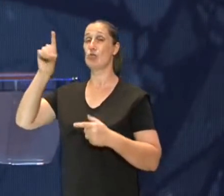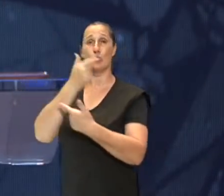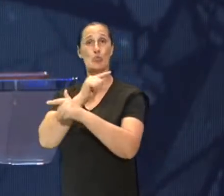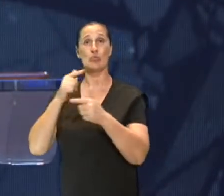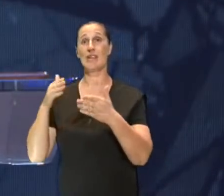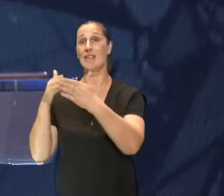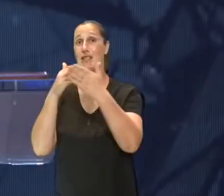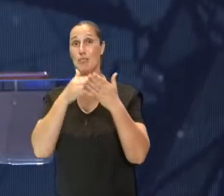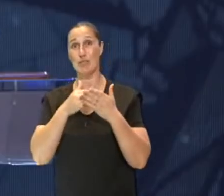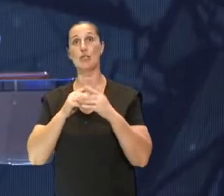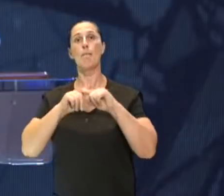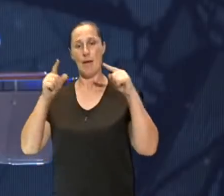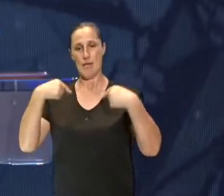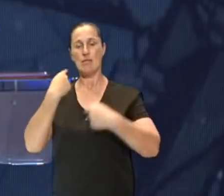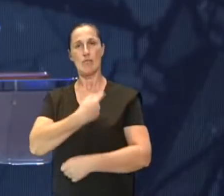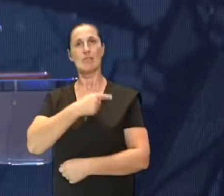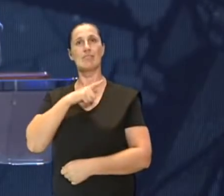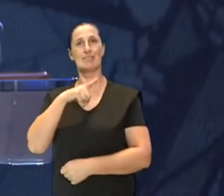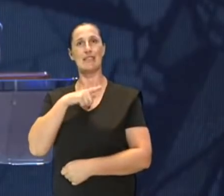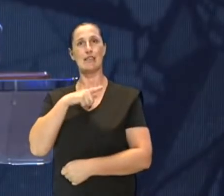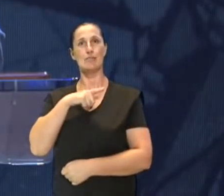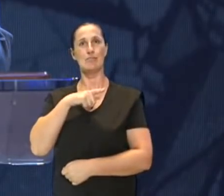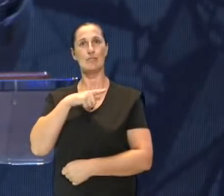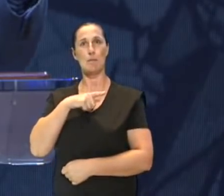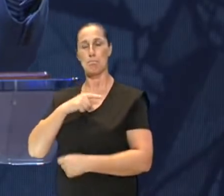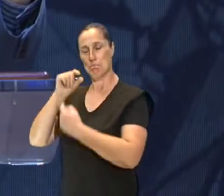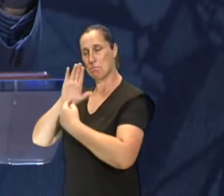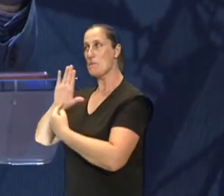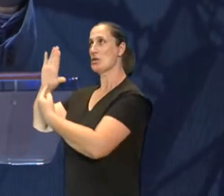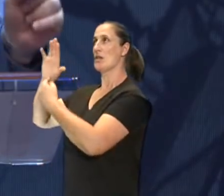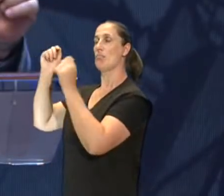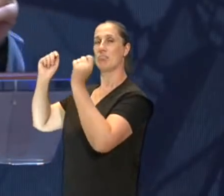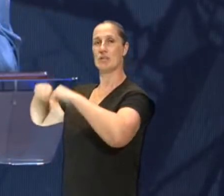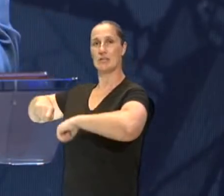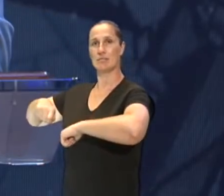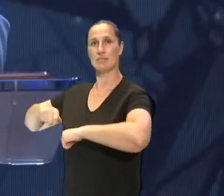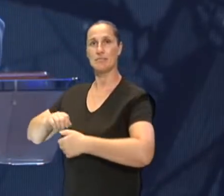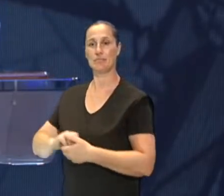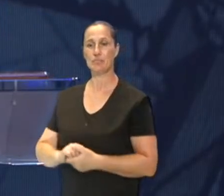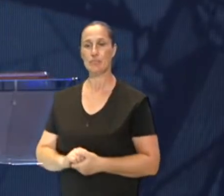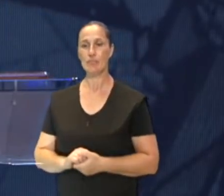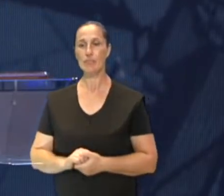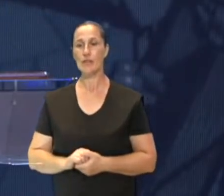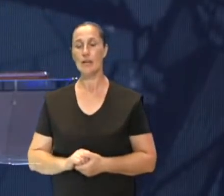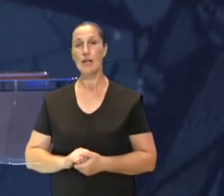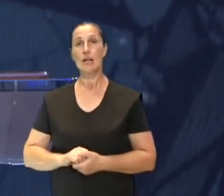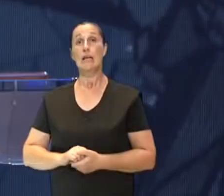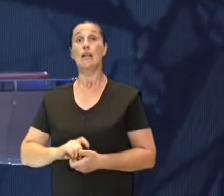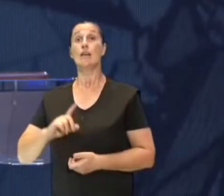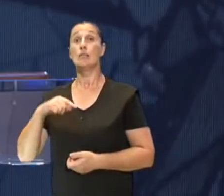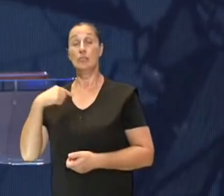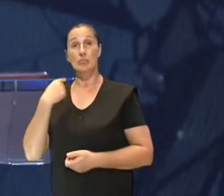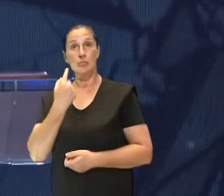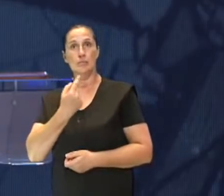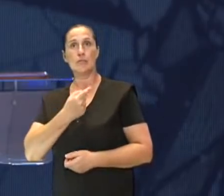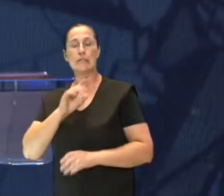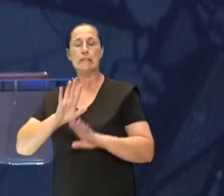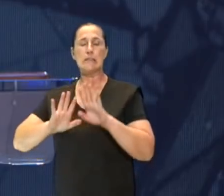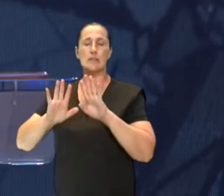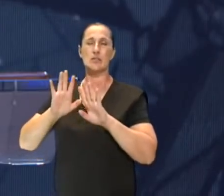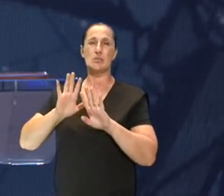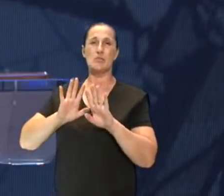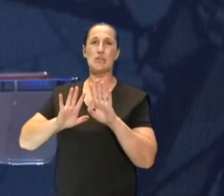E na oração, o coração e as circunstâncias que nos cercam são